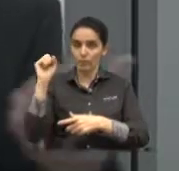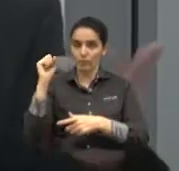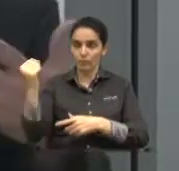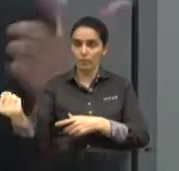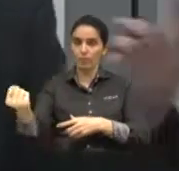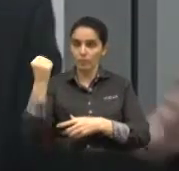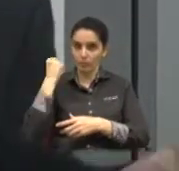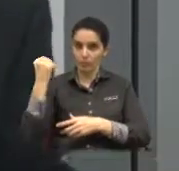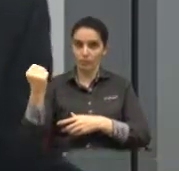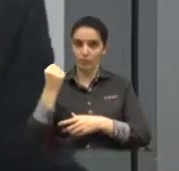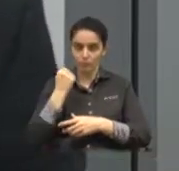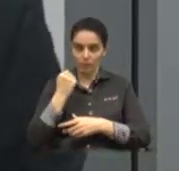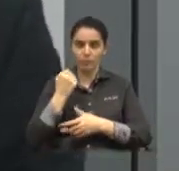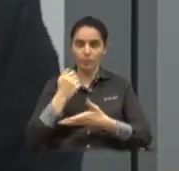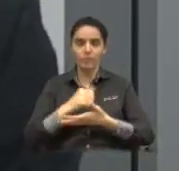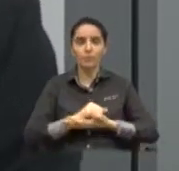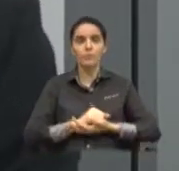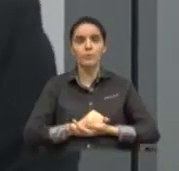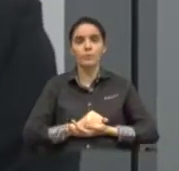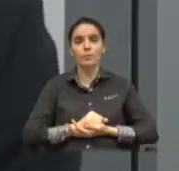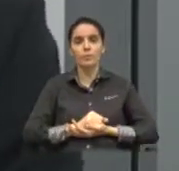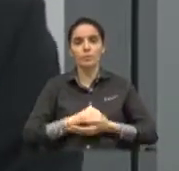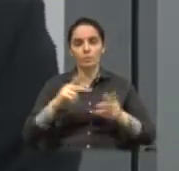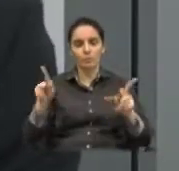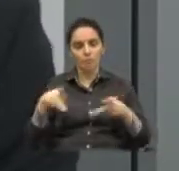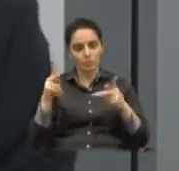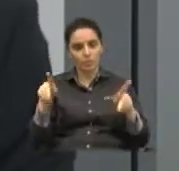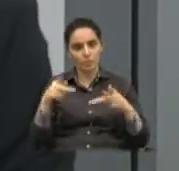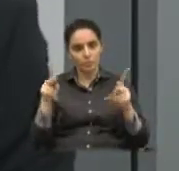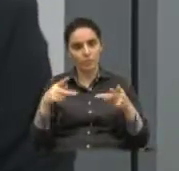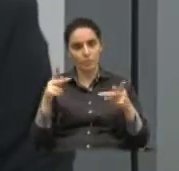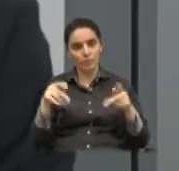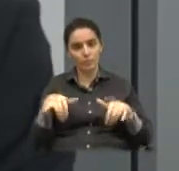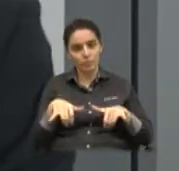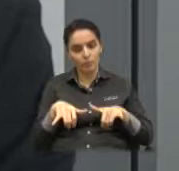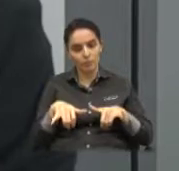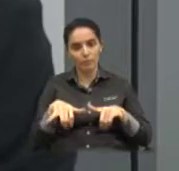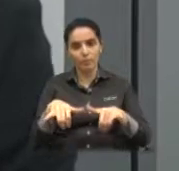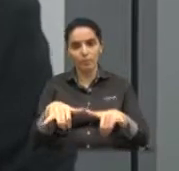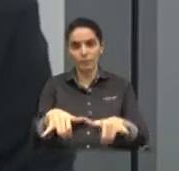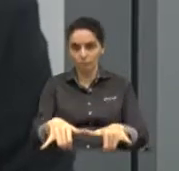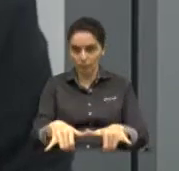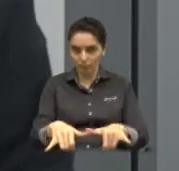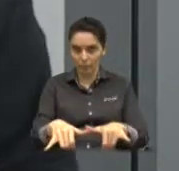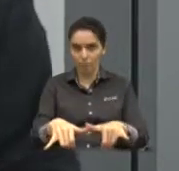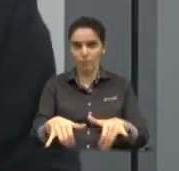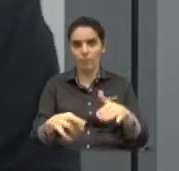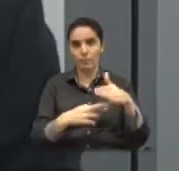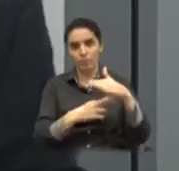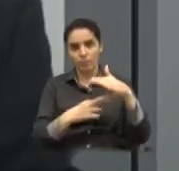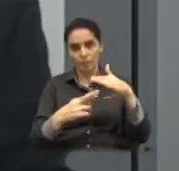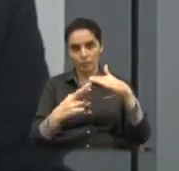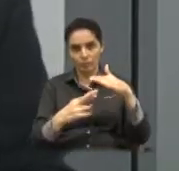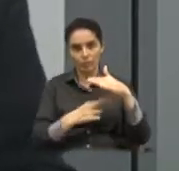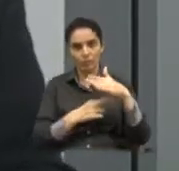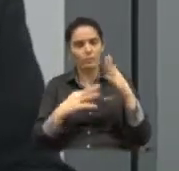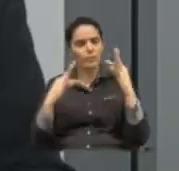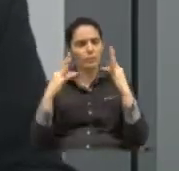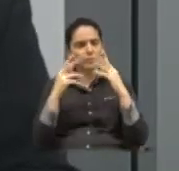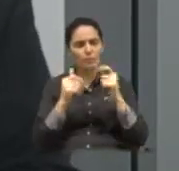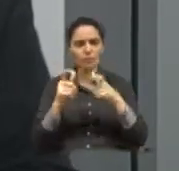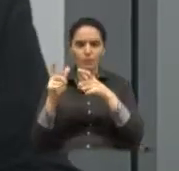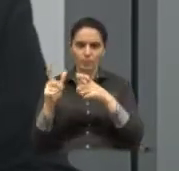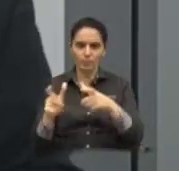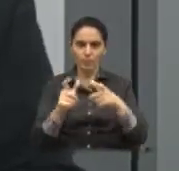em locais de grande circulação, shopping, supermercado, rodoviária, todo local de